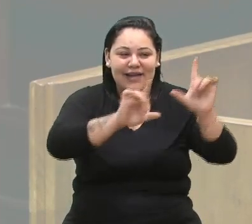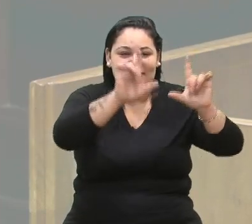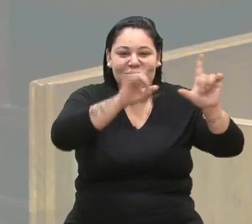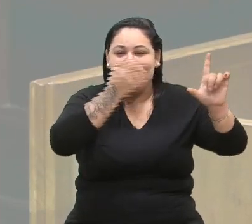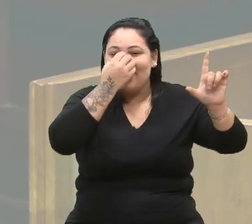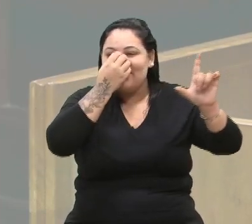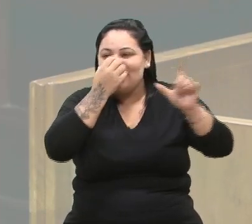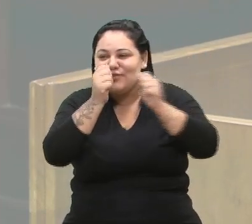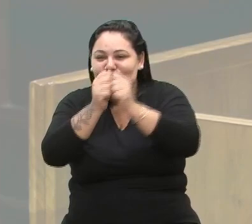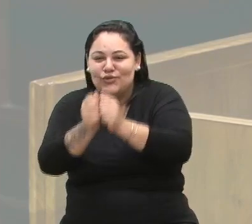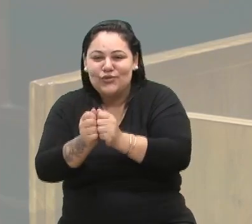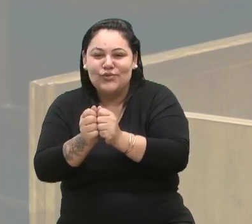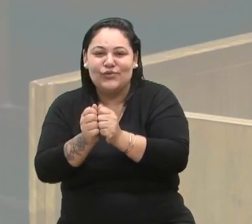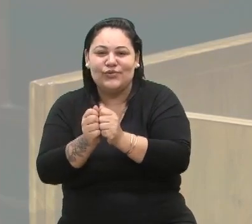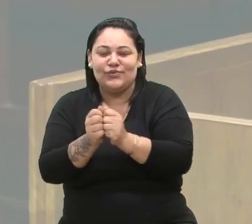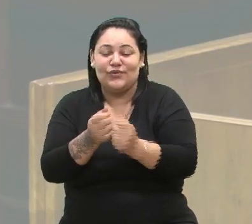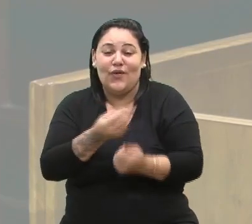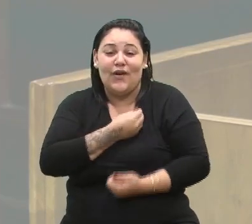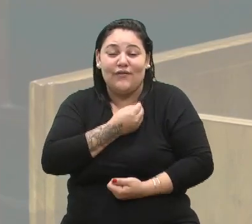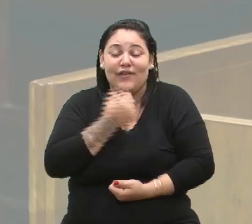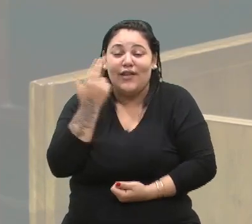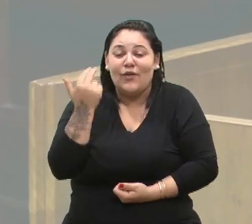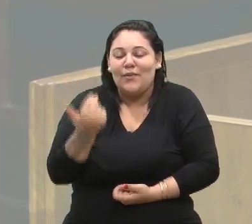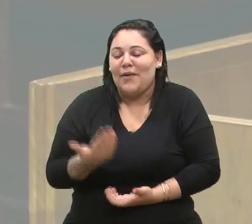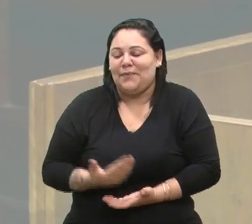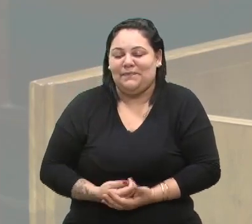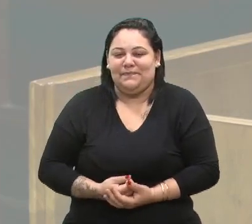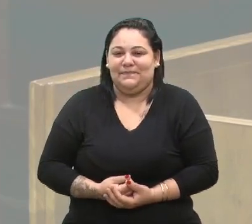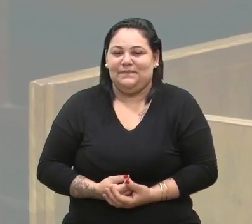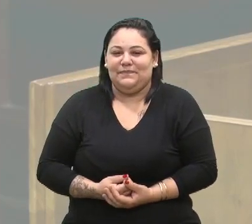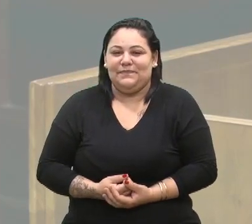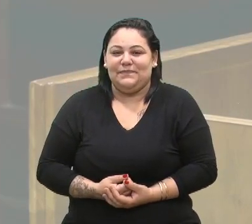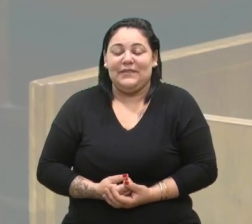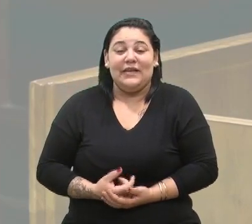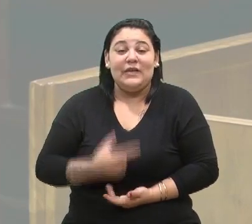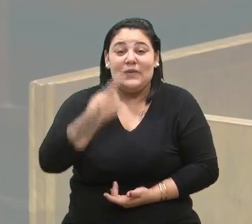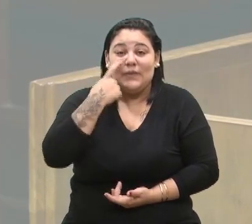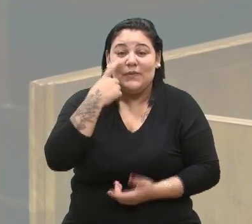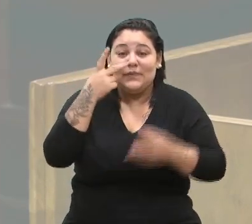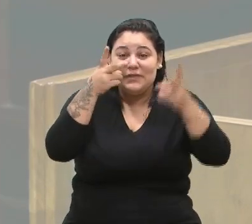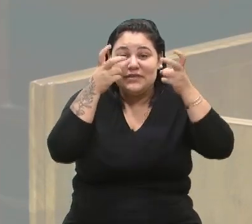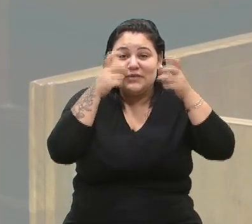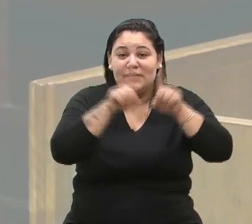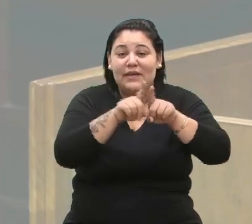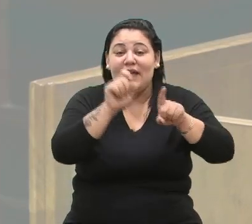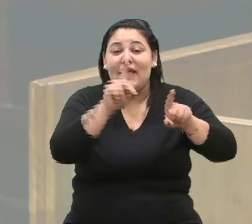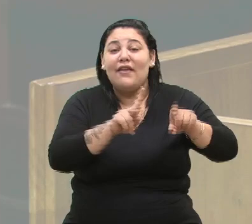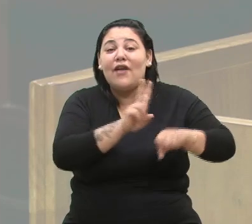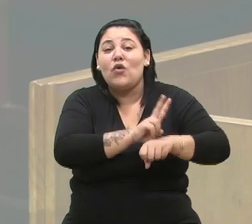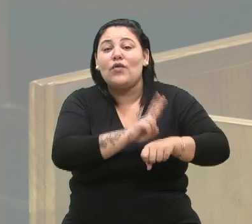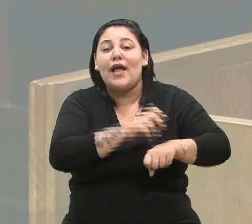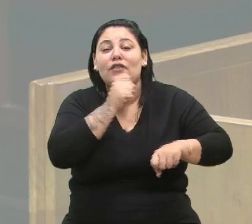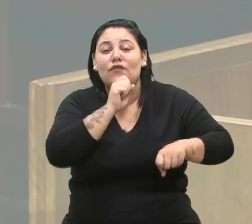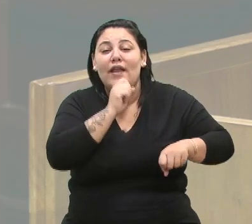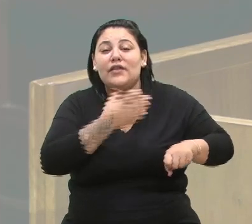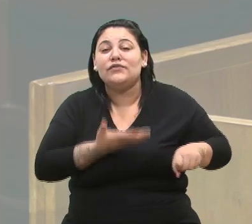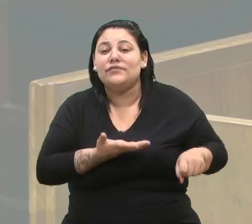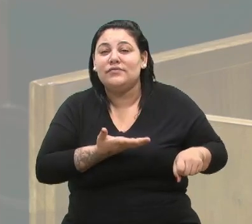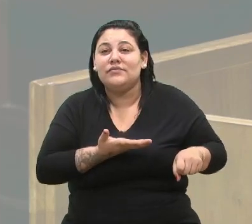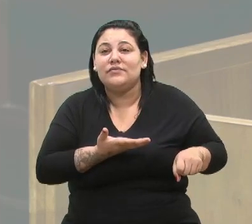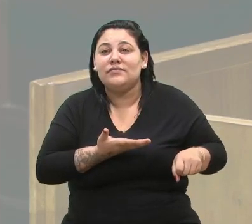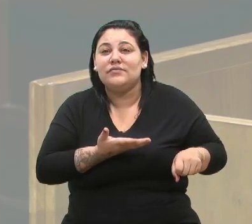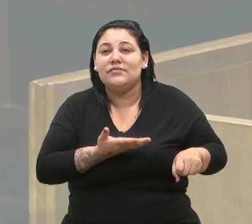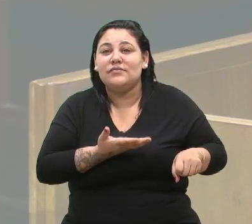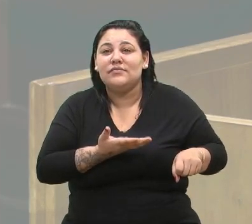cachorro, com a sua vida ali. E vejam que quem vai cuidar dos idosos? A